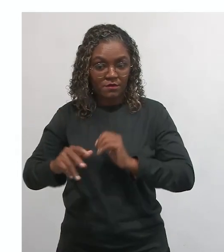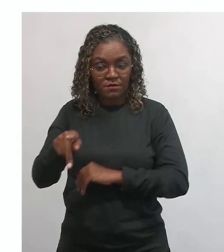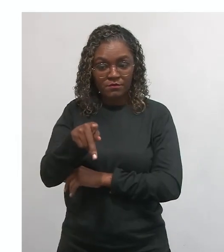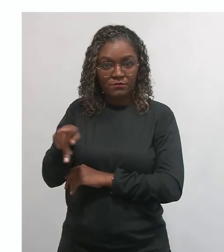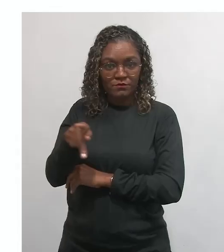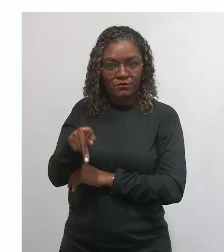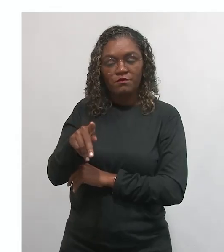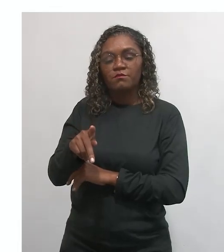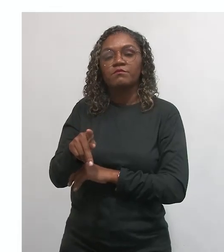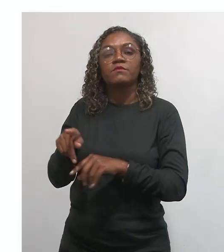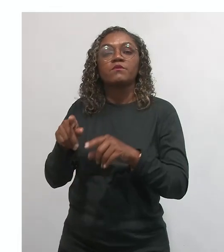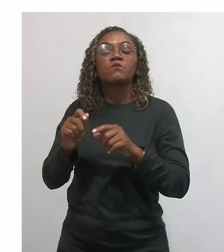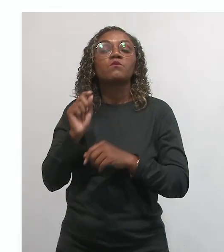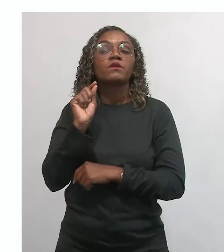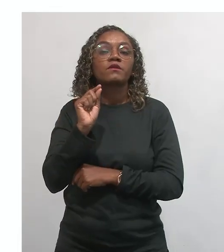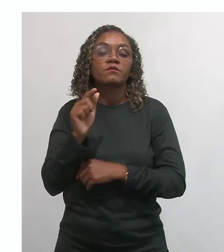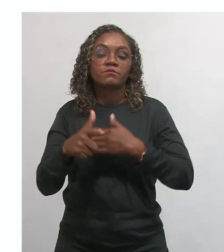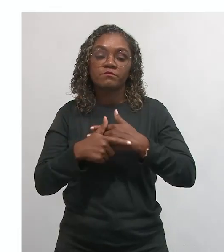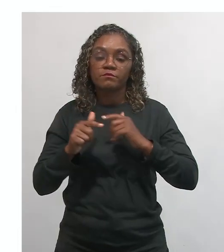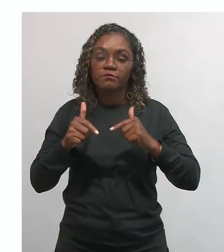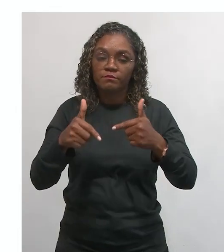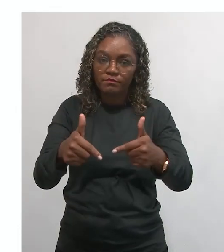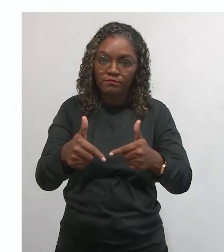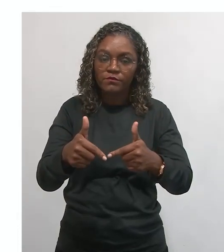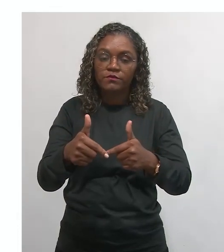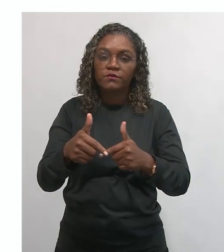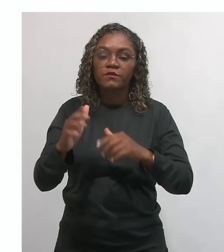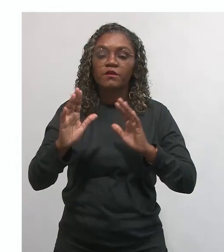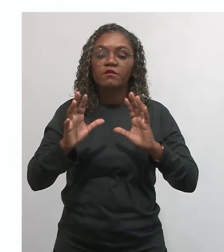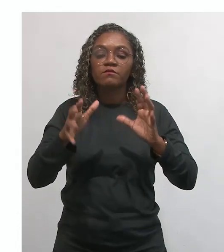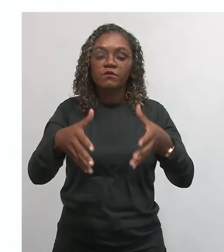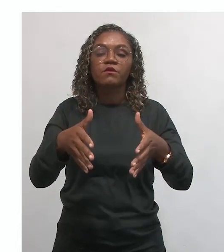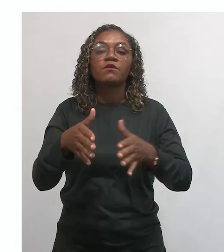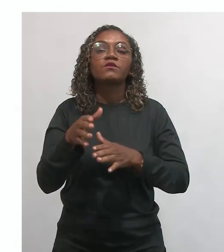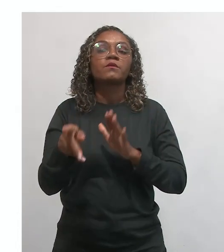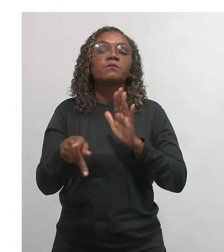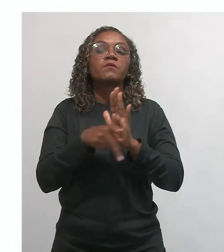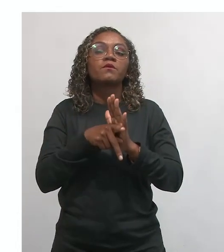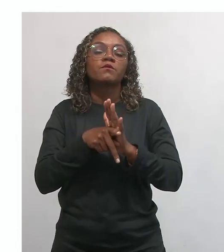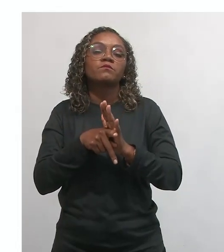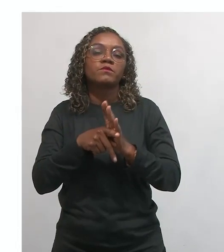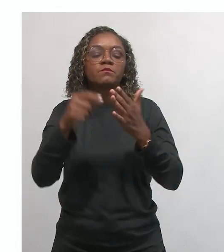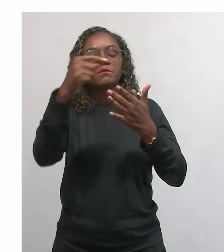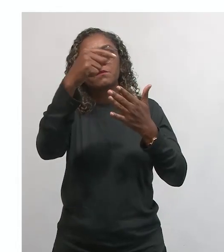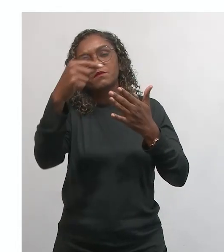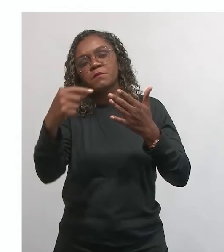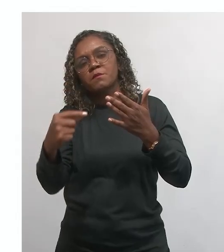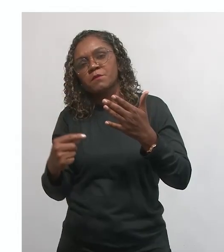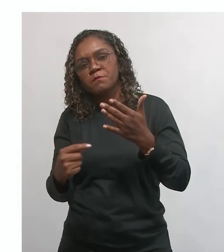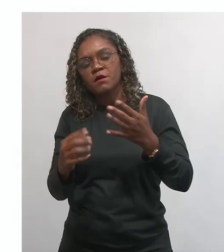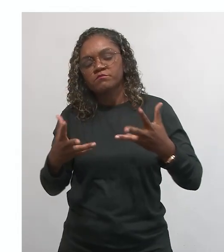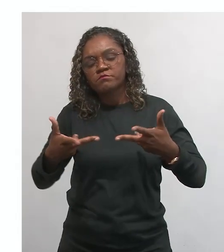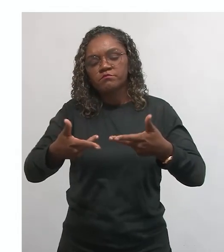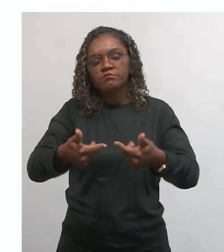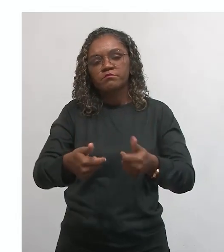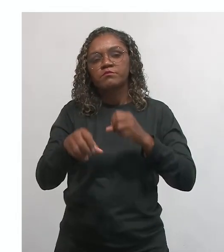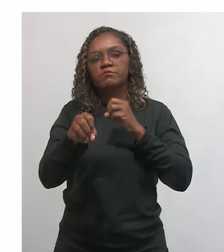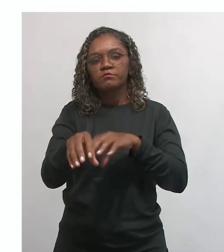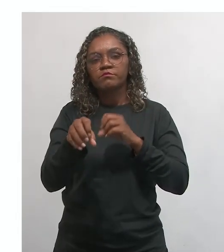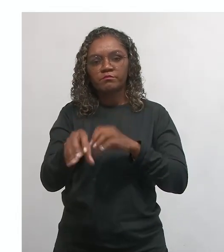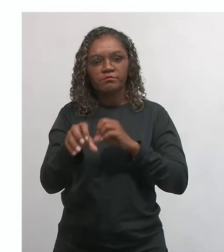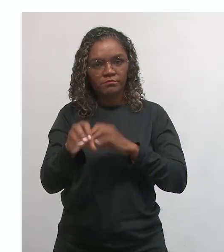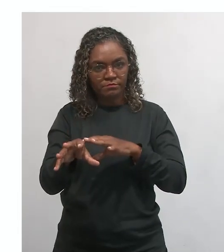profissional uma ação voltada para as premissas da qualidade educacional. E para que